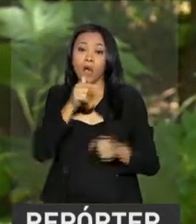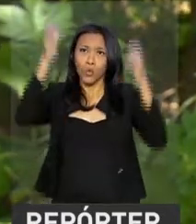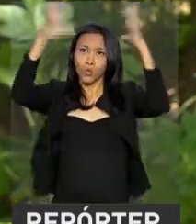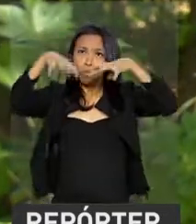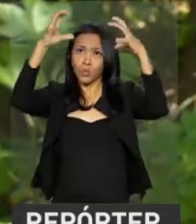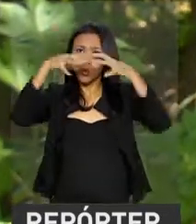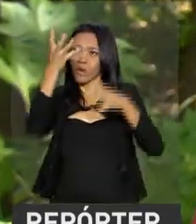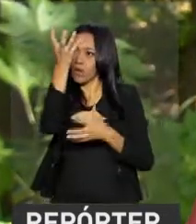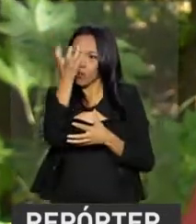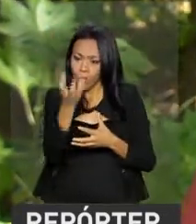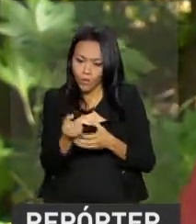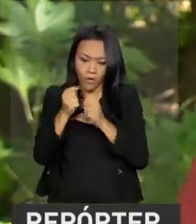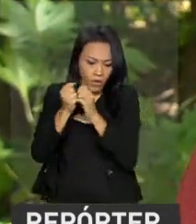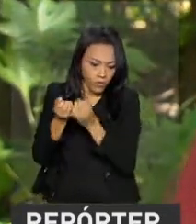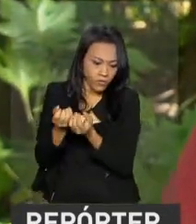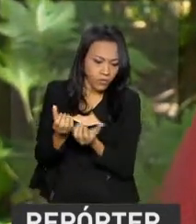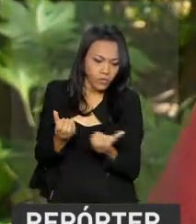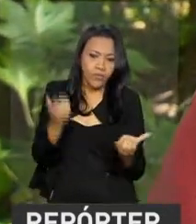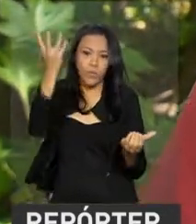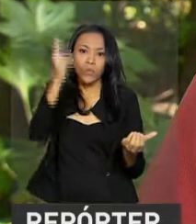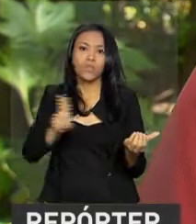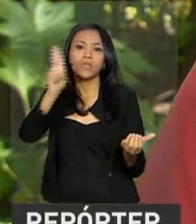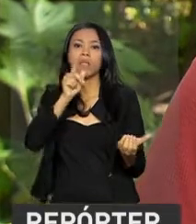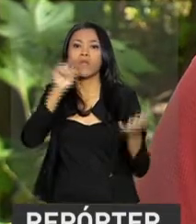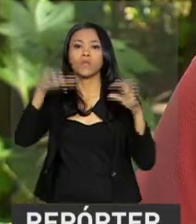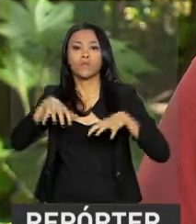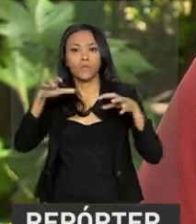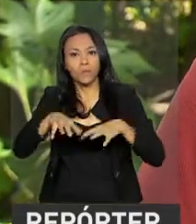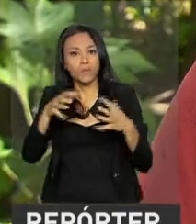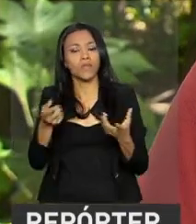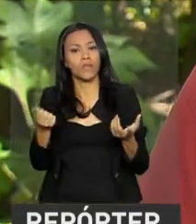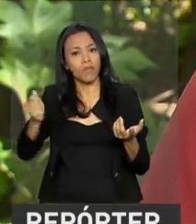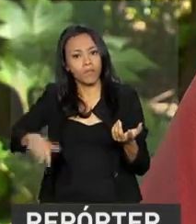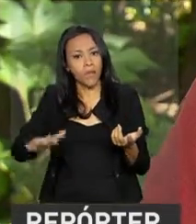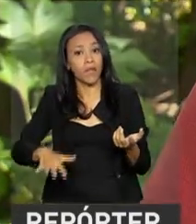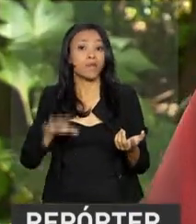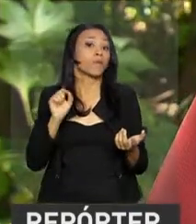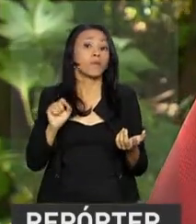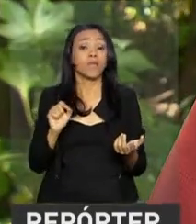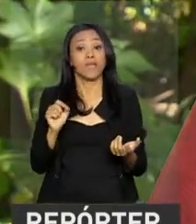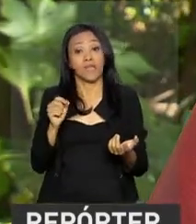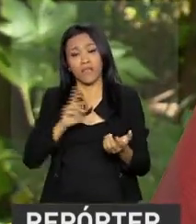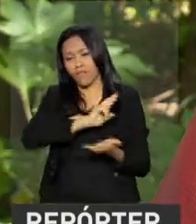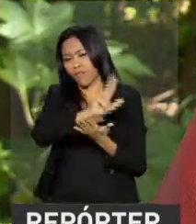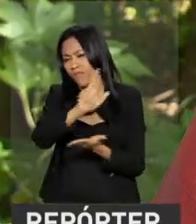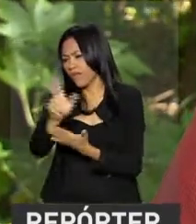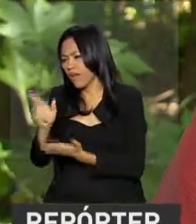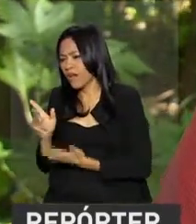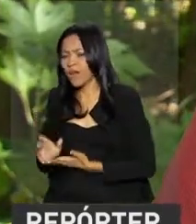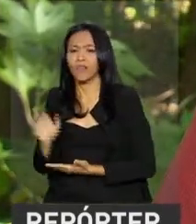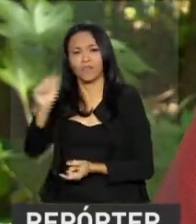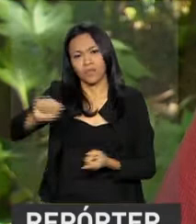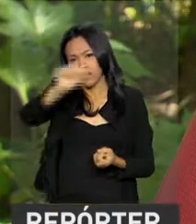também é o que nós chamamos de tecnologia sustentável de baixo custo onde várias instituições e